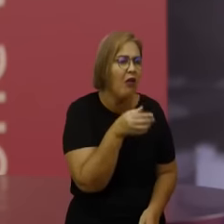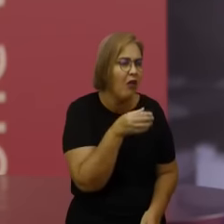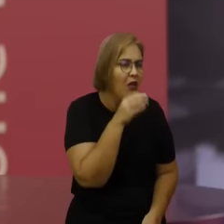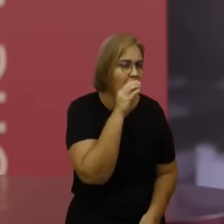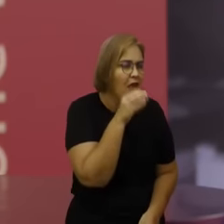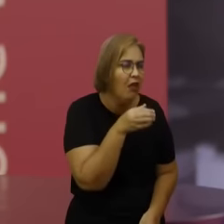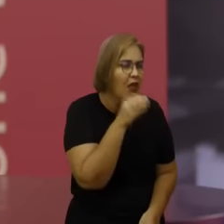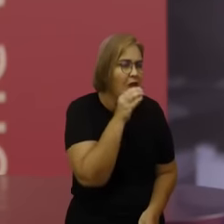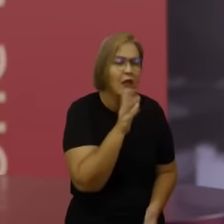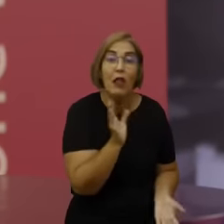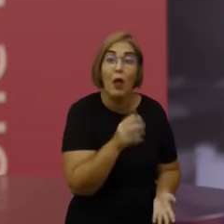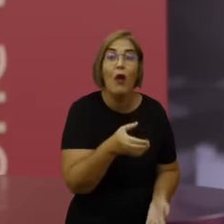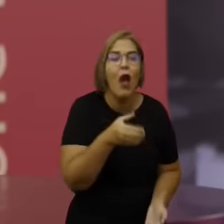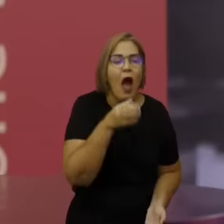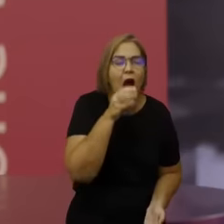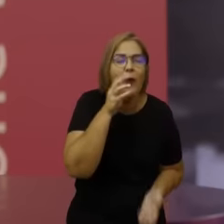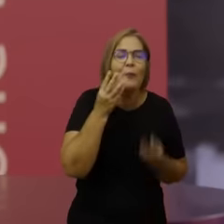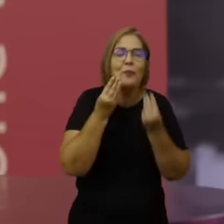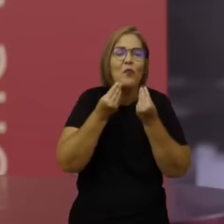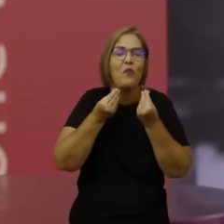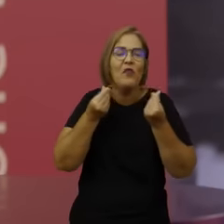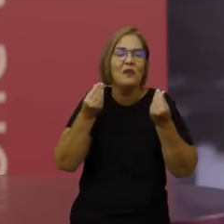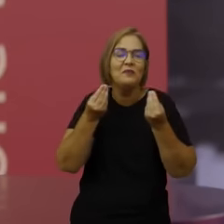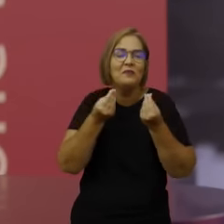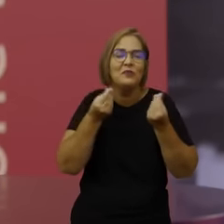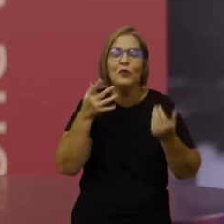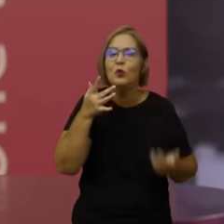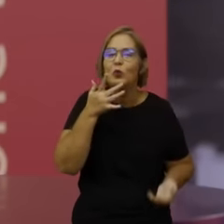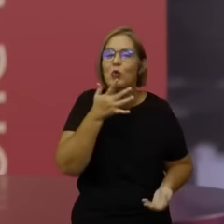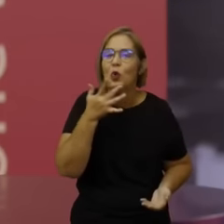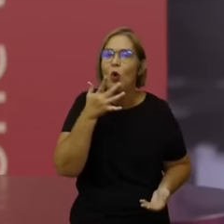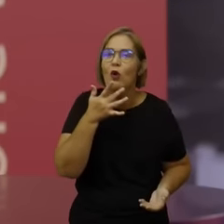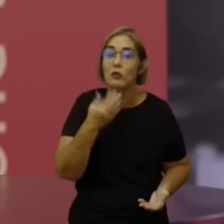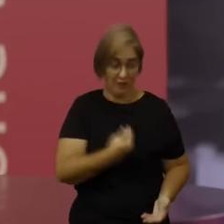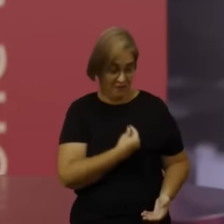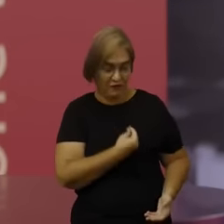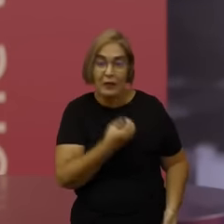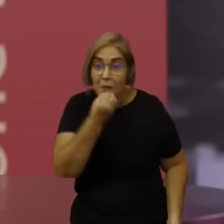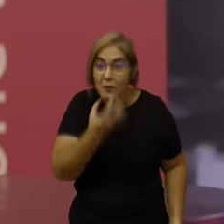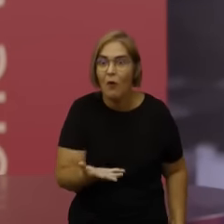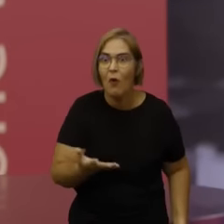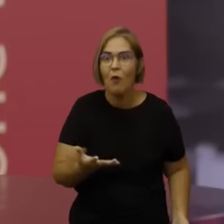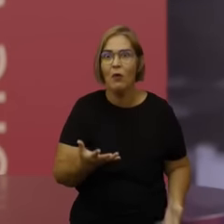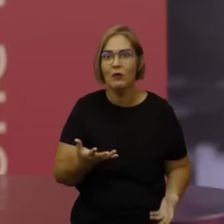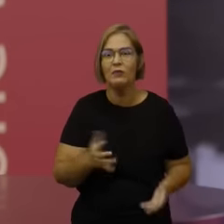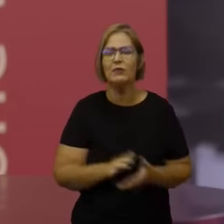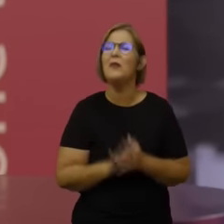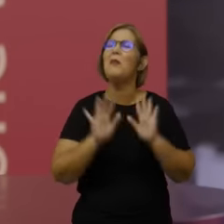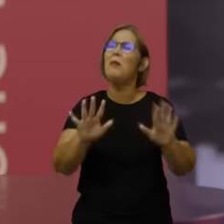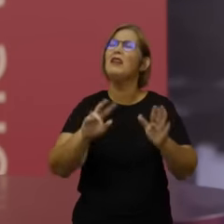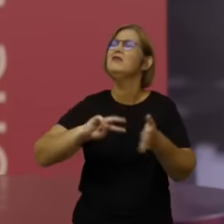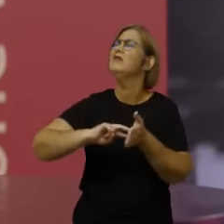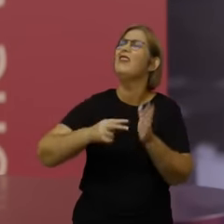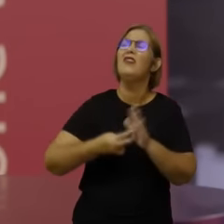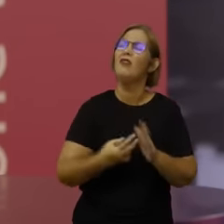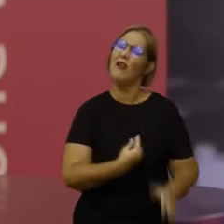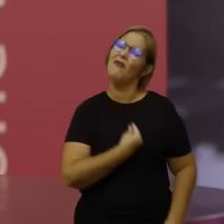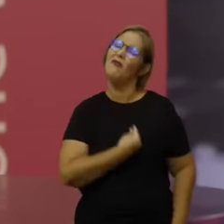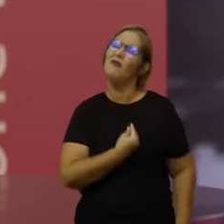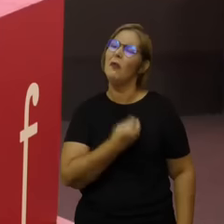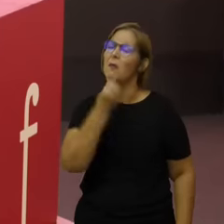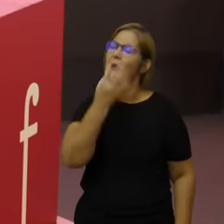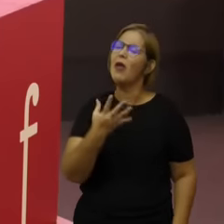quero apenas viver, mas é necessário para o ser humano viver bem. Mas o que significa viver bem? Ora, nessa perspectiva